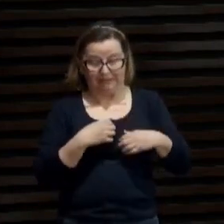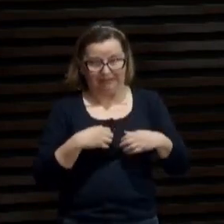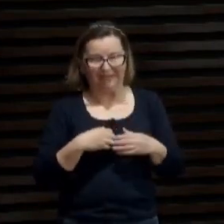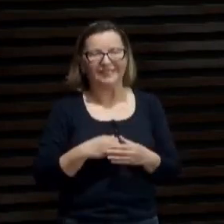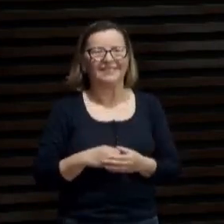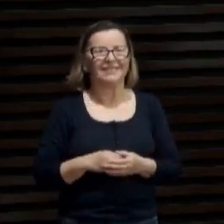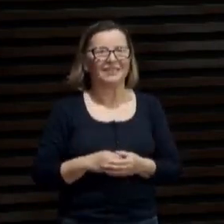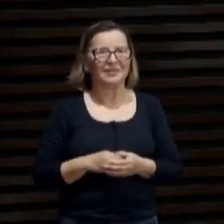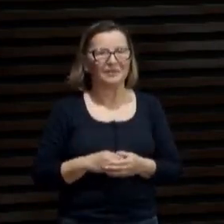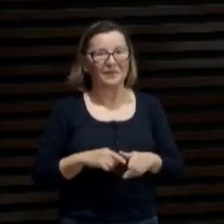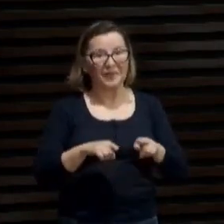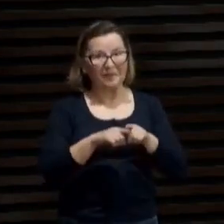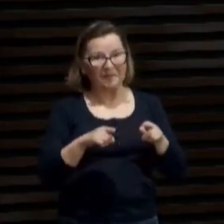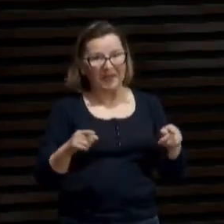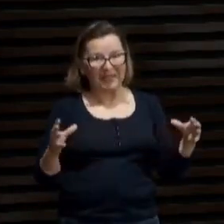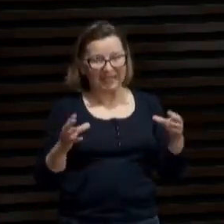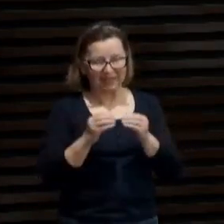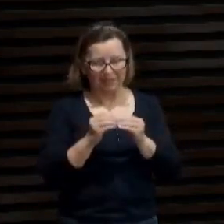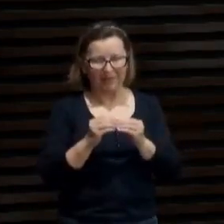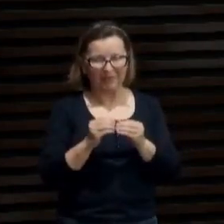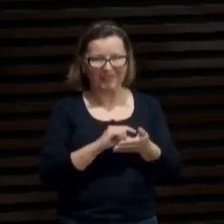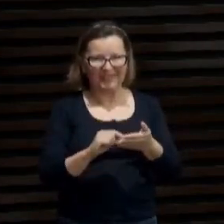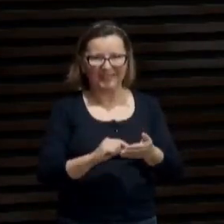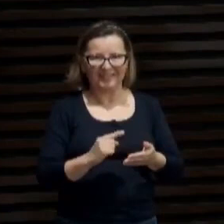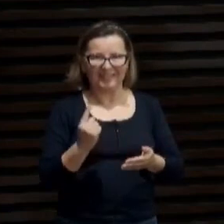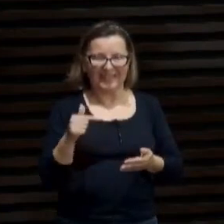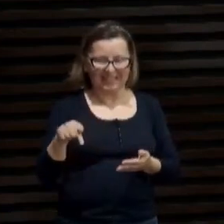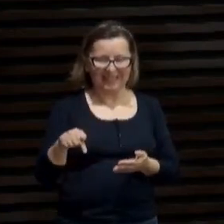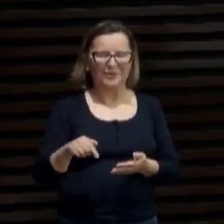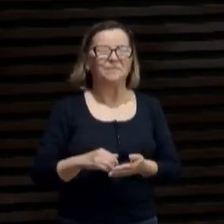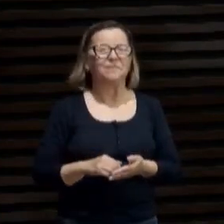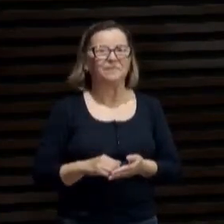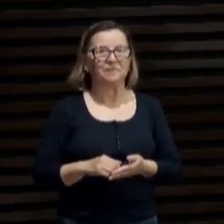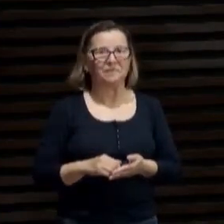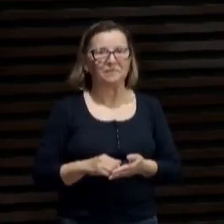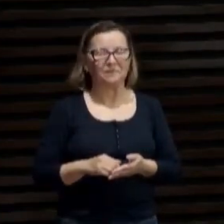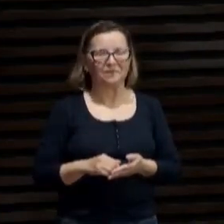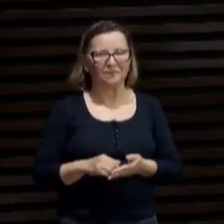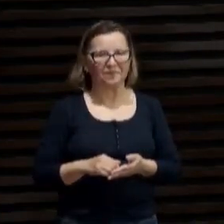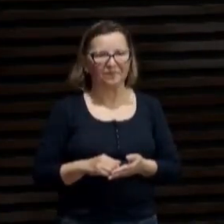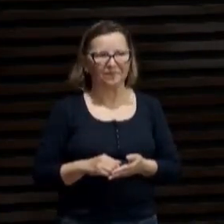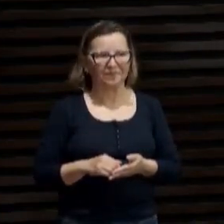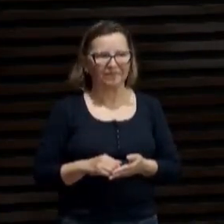Mas agora, para a gente encurtar a conversa, vamos para o versículo 17. Olha o resultado. Vamos ler só o 17.